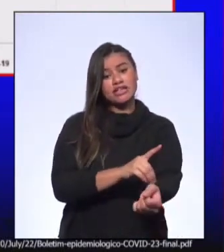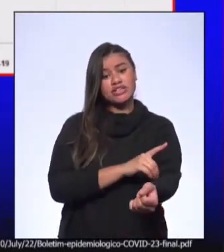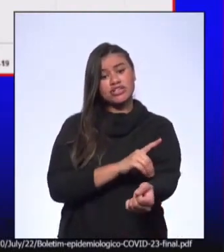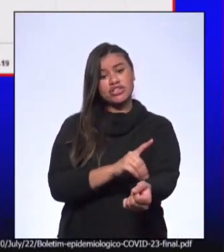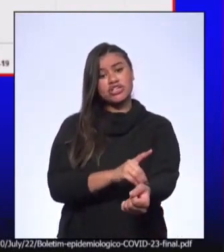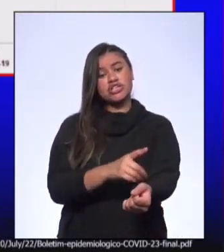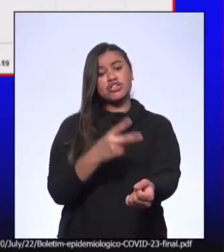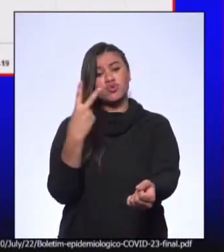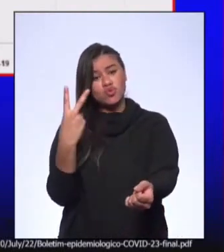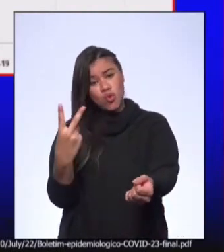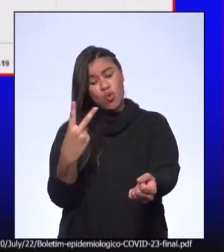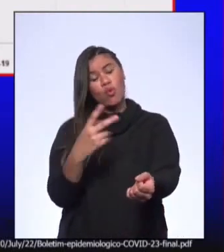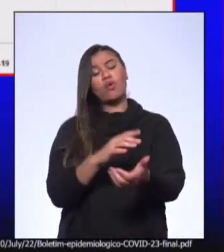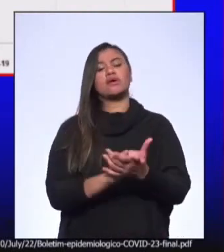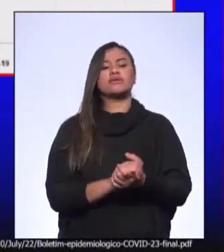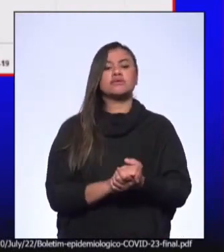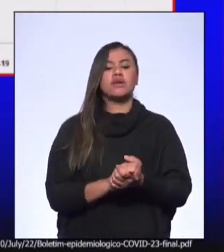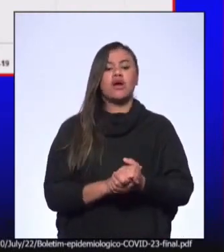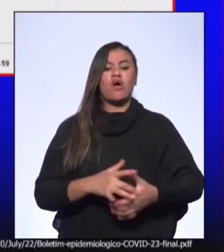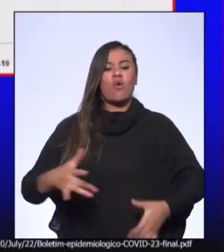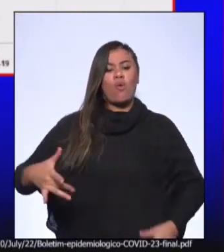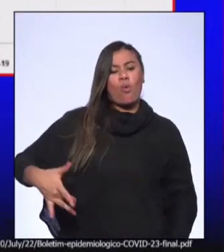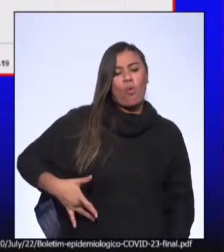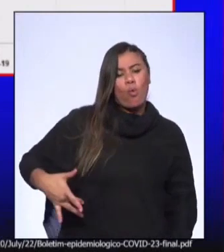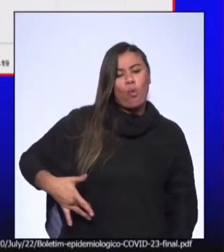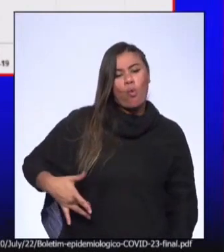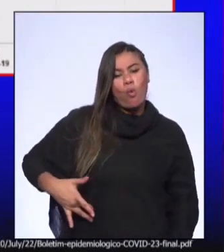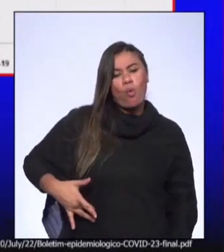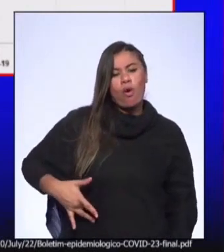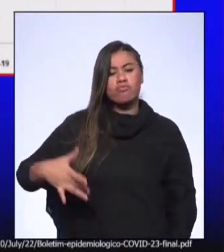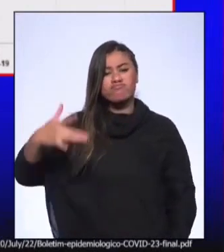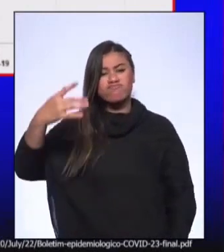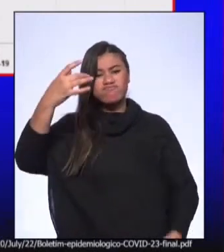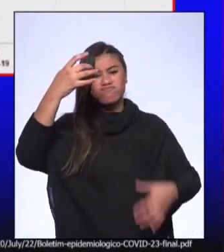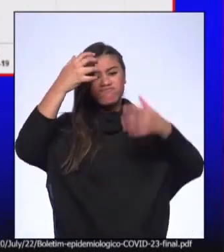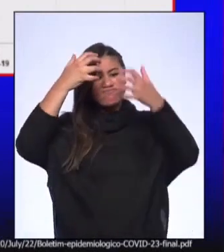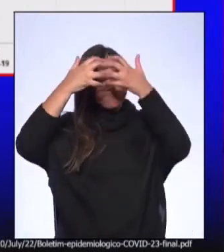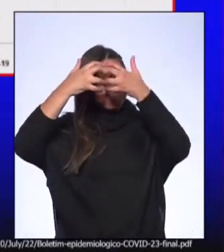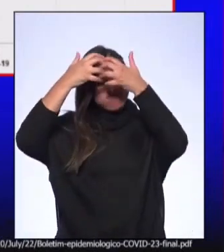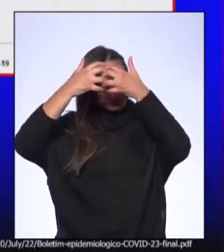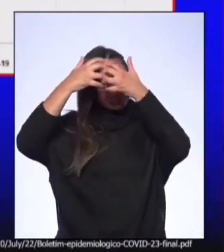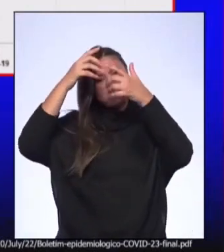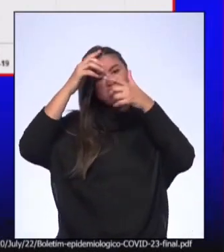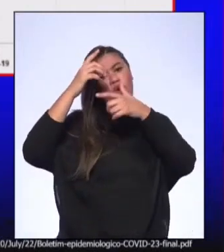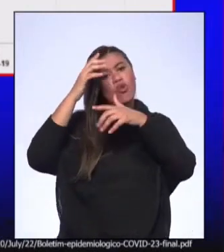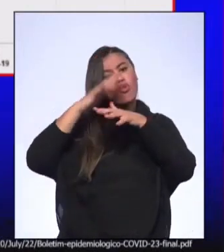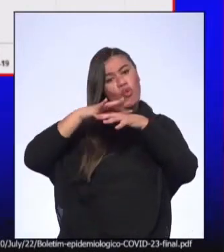tipo 2, doenças nos rins, doença neurológica, alguns quadros